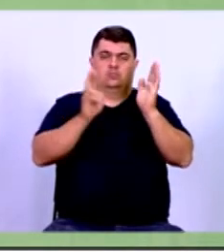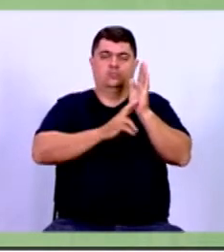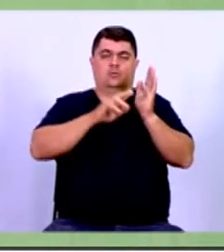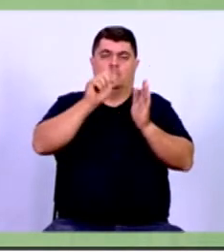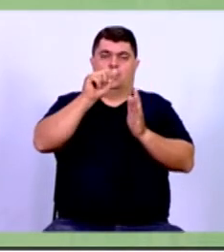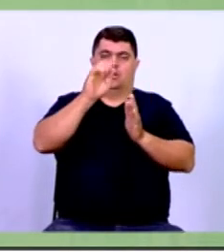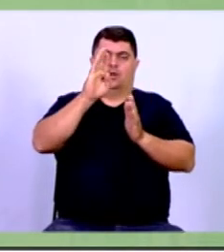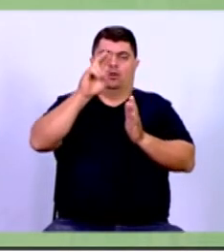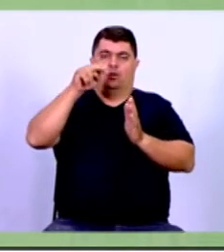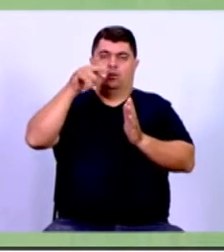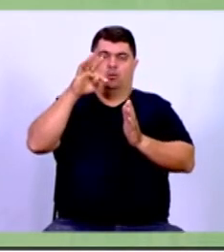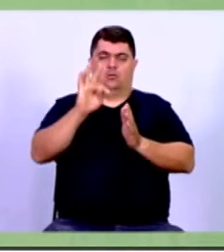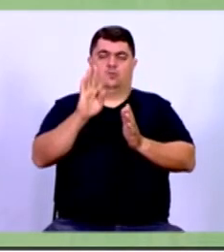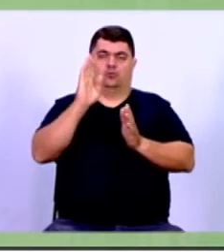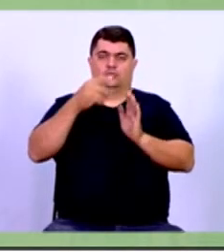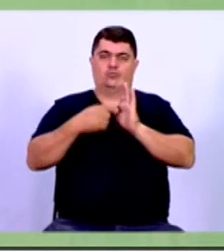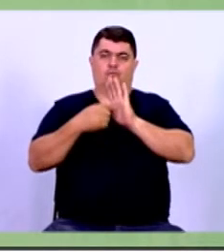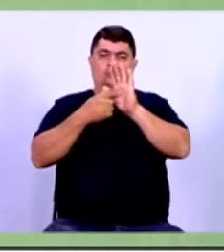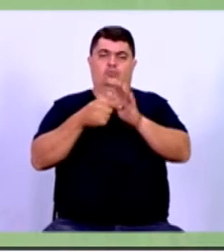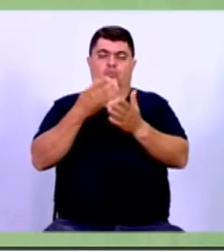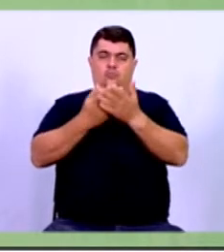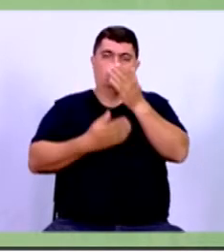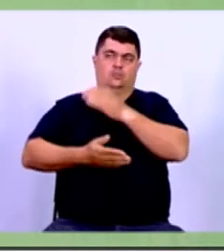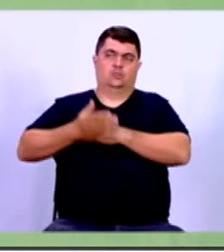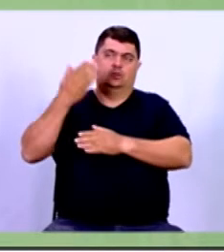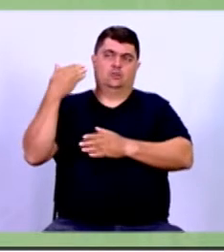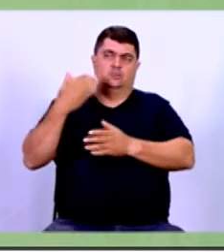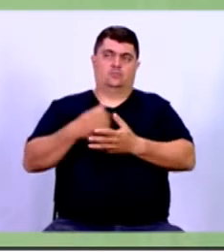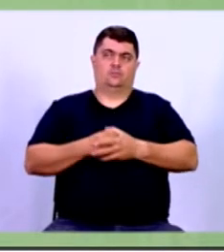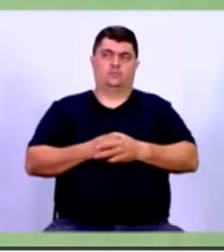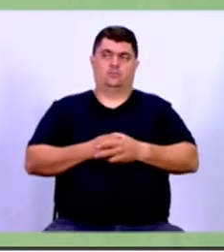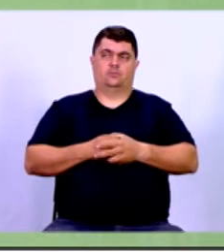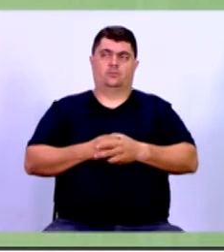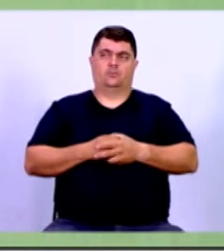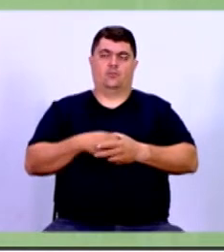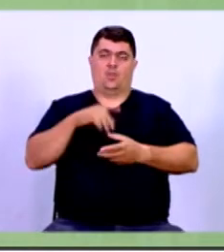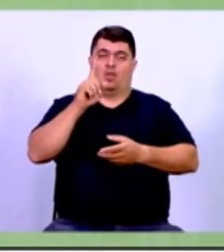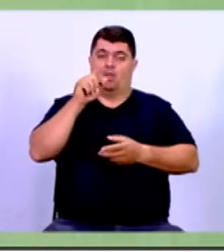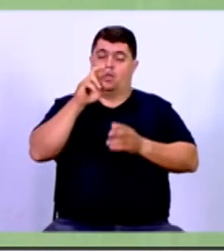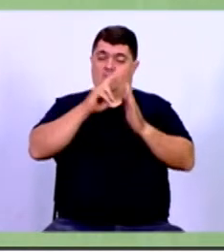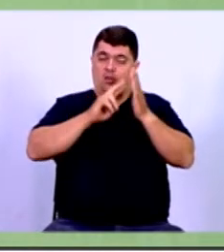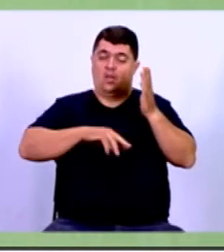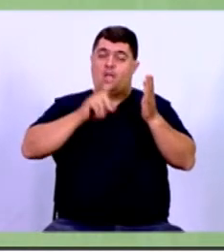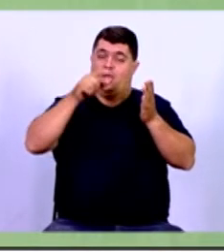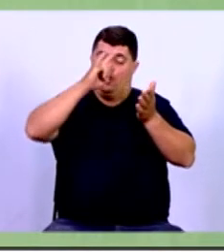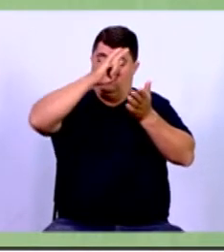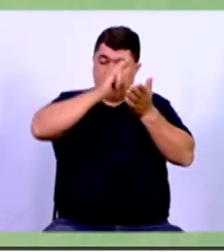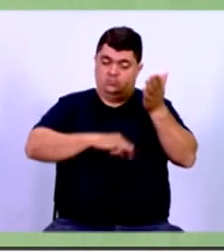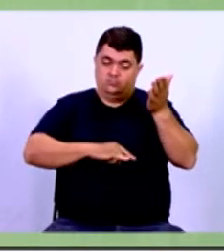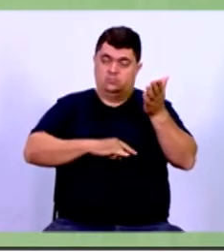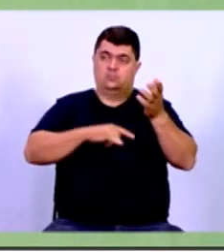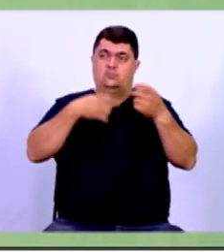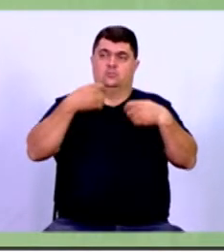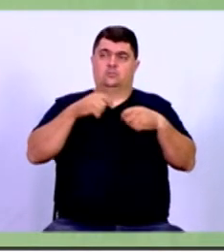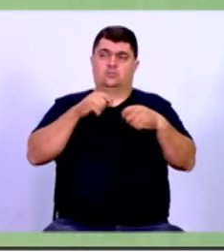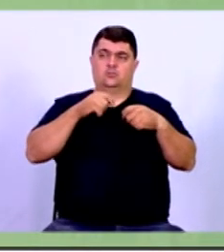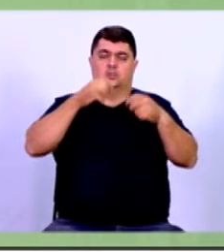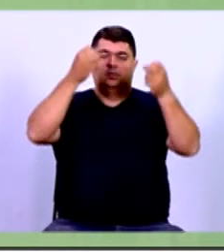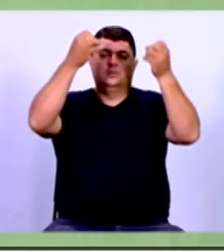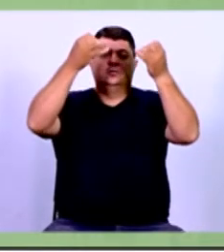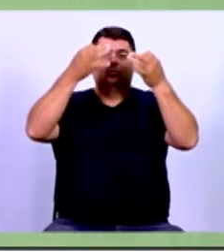ABNT, como nós apresentamos. Então, o relatório do estágio é um documento e ele tem o relato